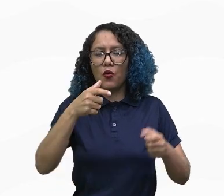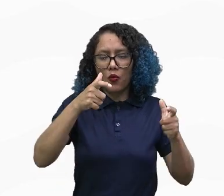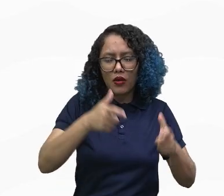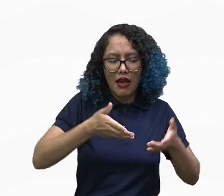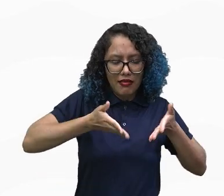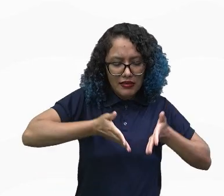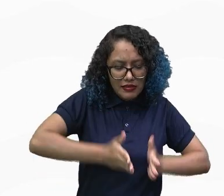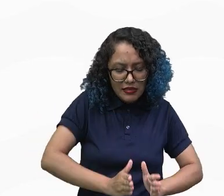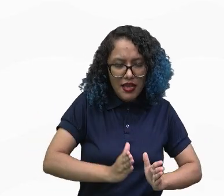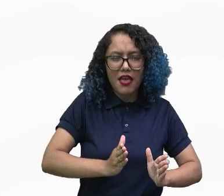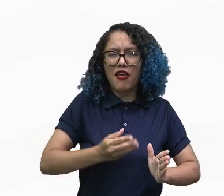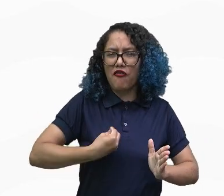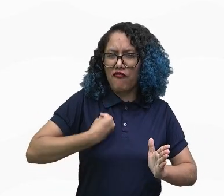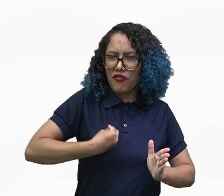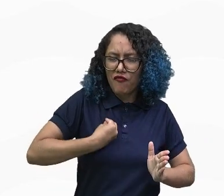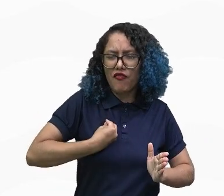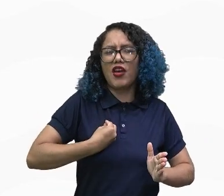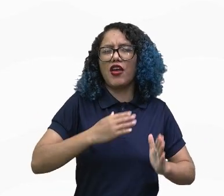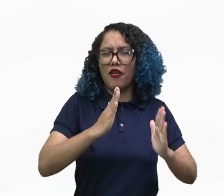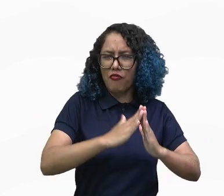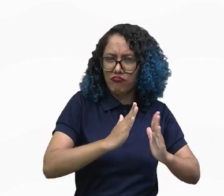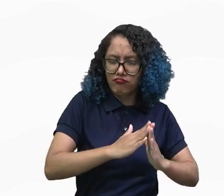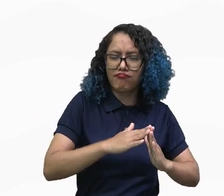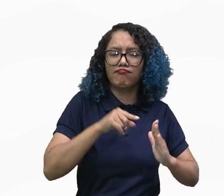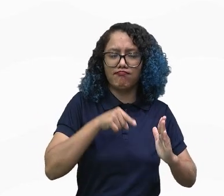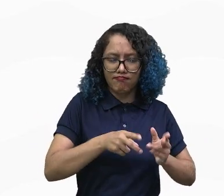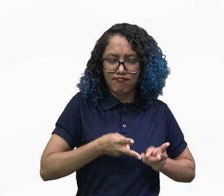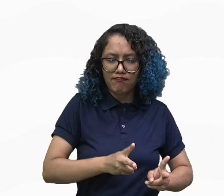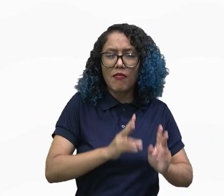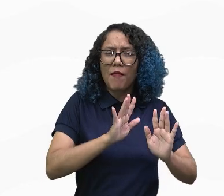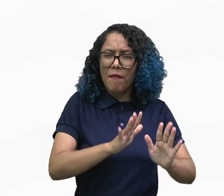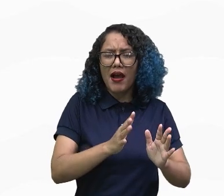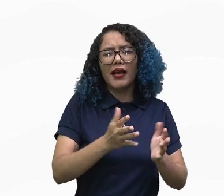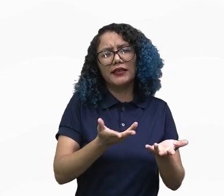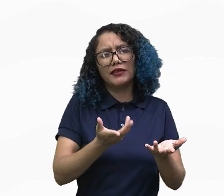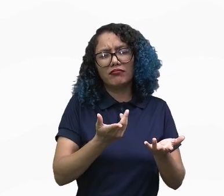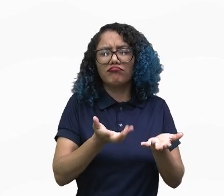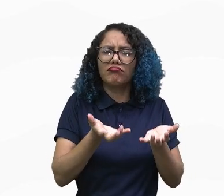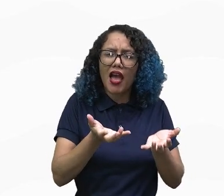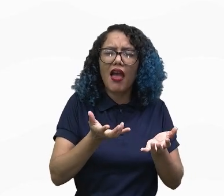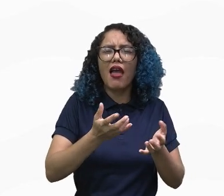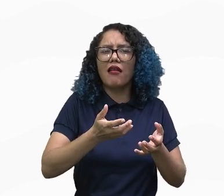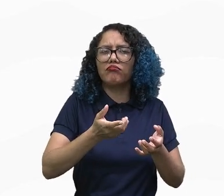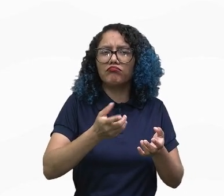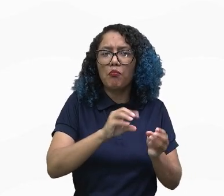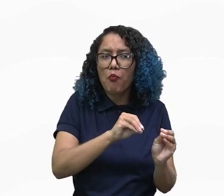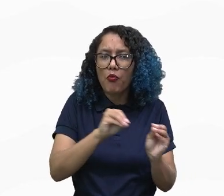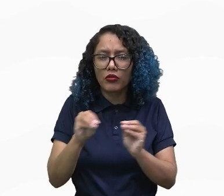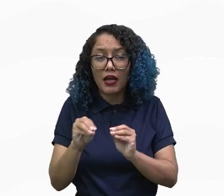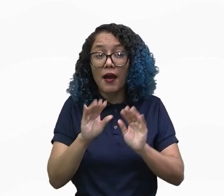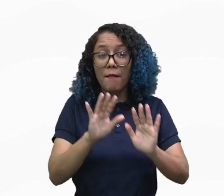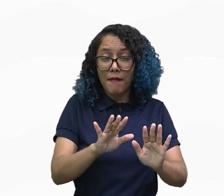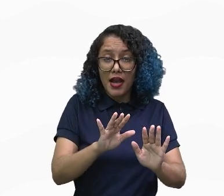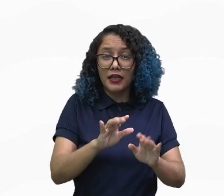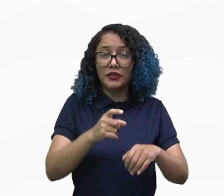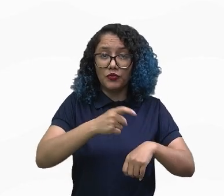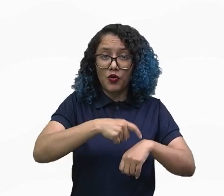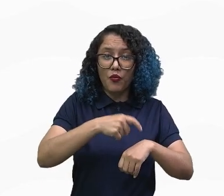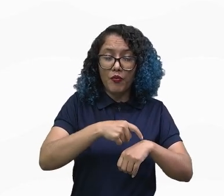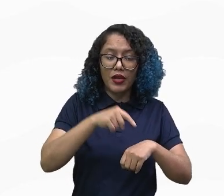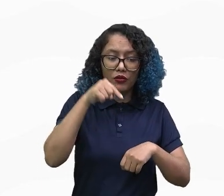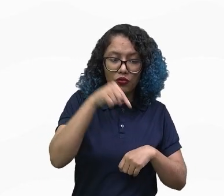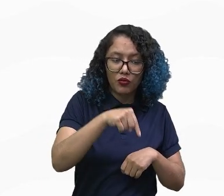nasceu, viveu, habitou ali, mas vai ter um momento que ela quer sair, mas no momento que ela ainda está no seu local de